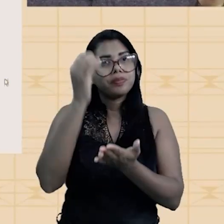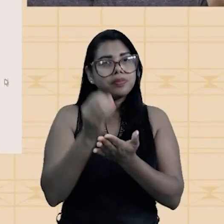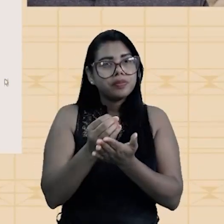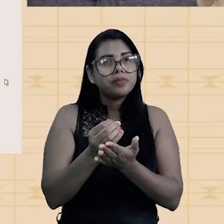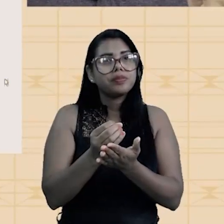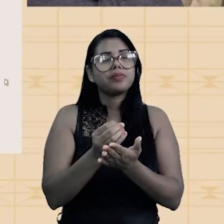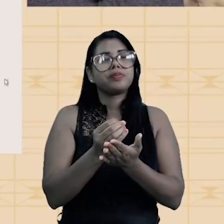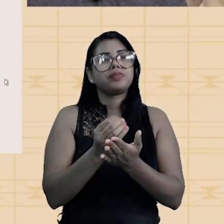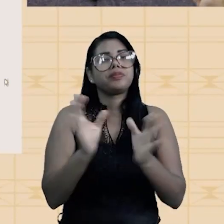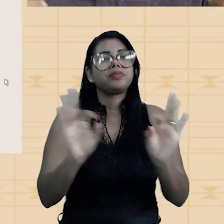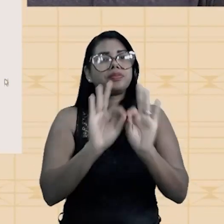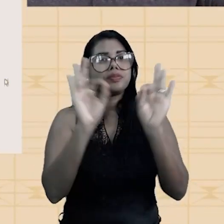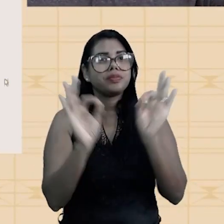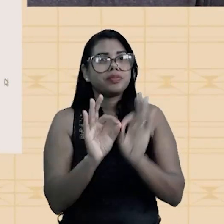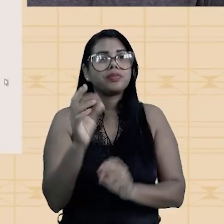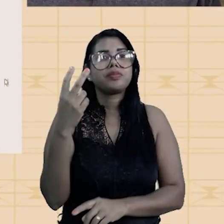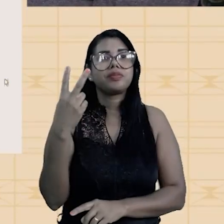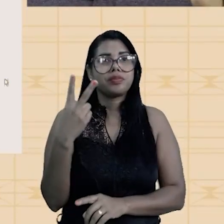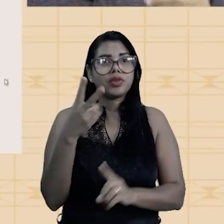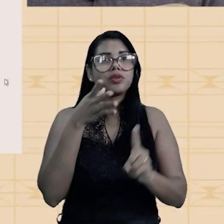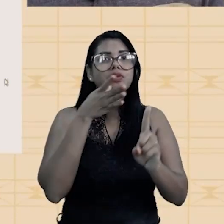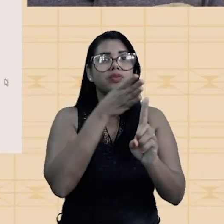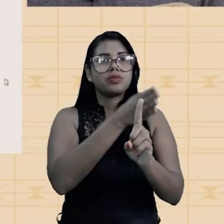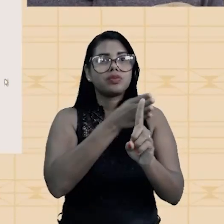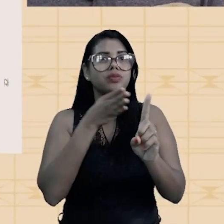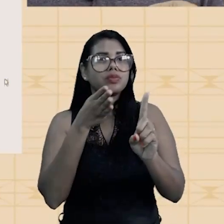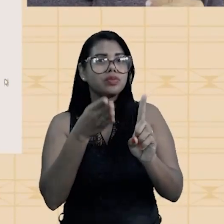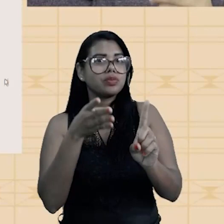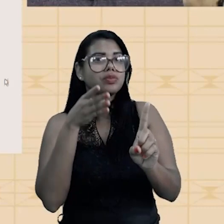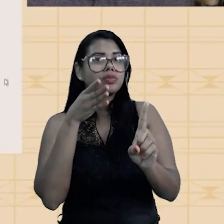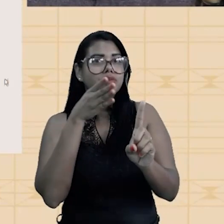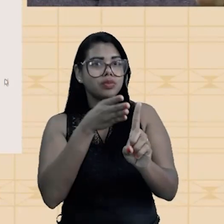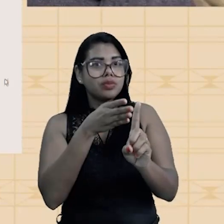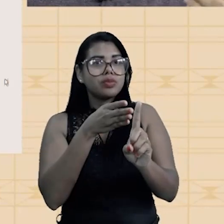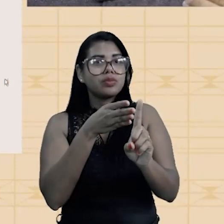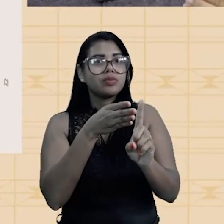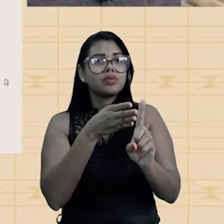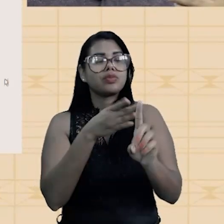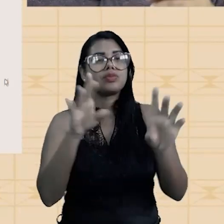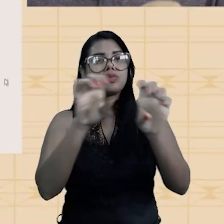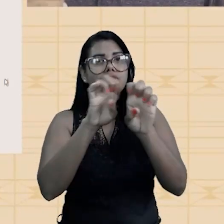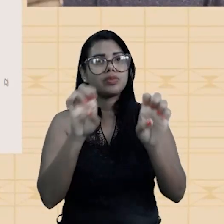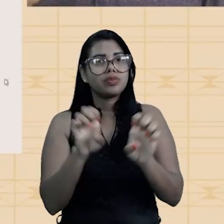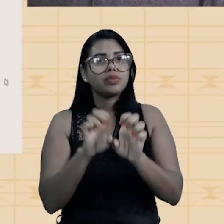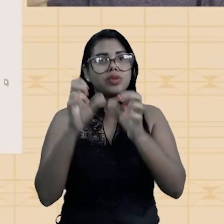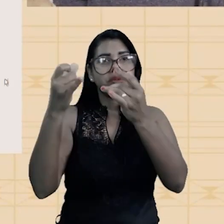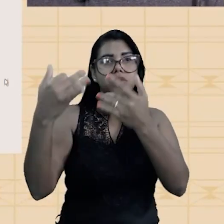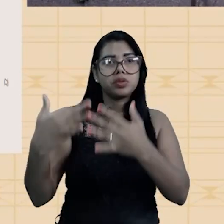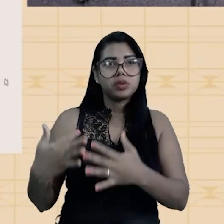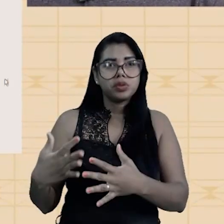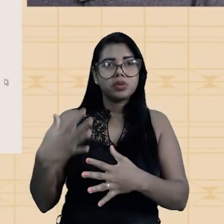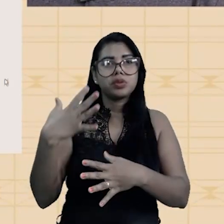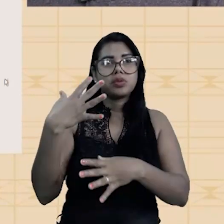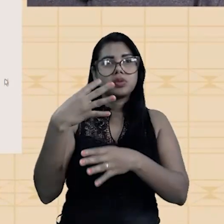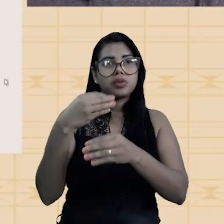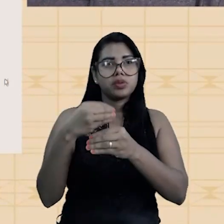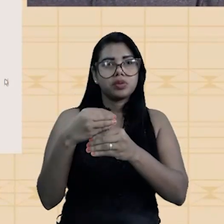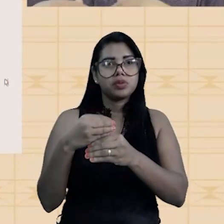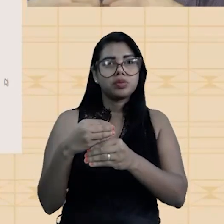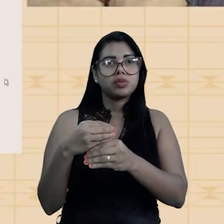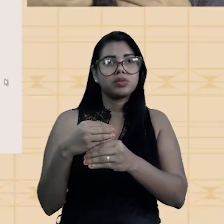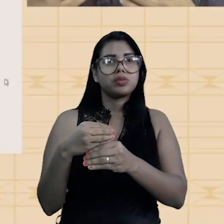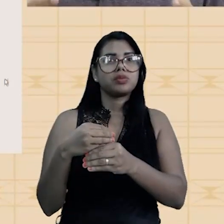problemáticas, 2 referenciais, seguiu esses referenciais falando de desenvolvimento 1, falando de desenvolvimento